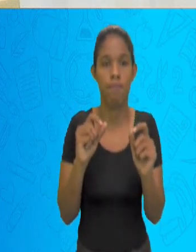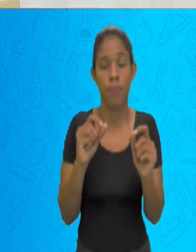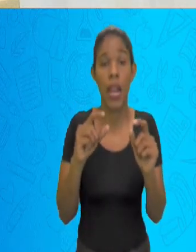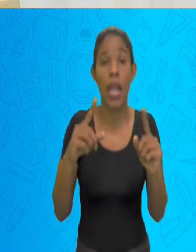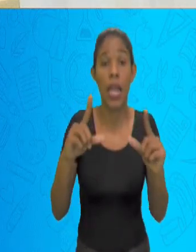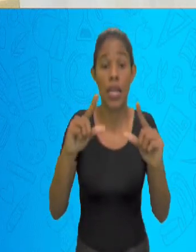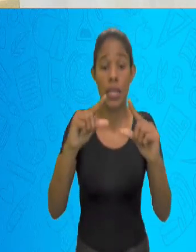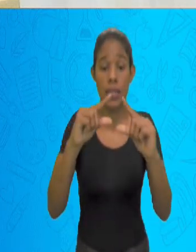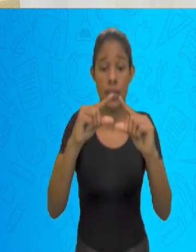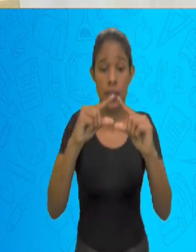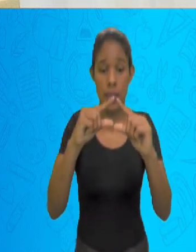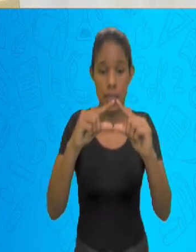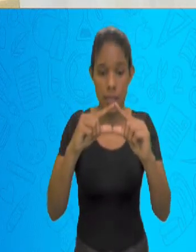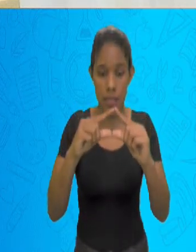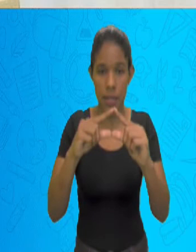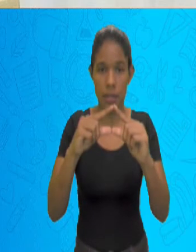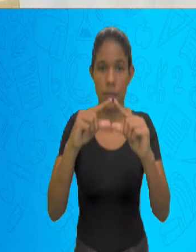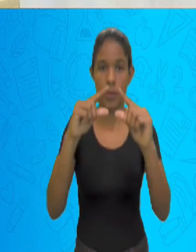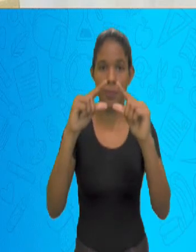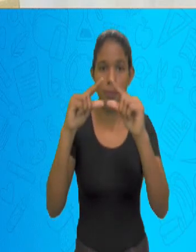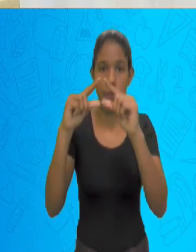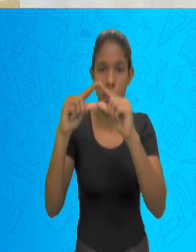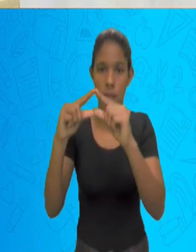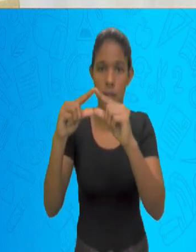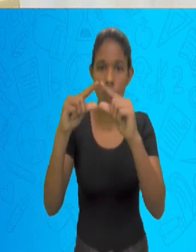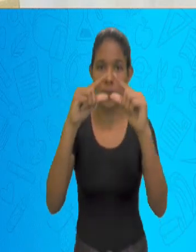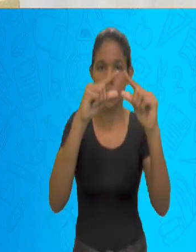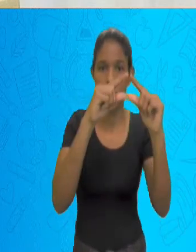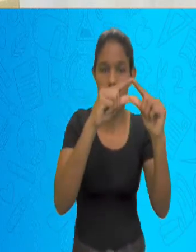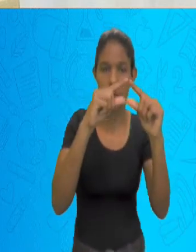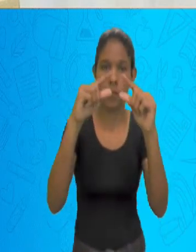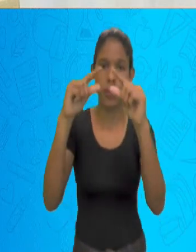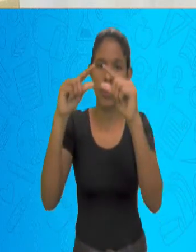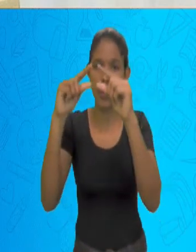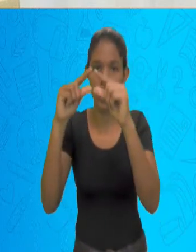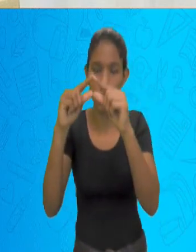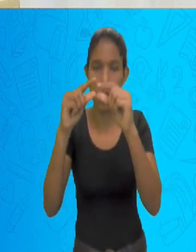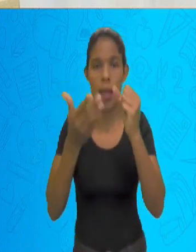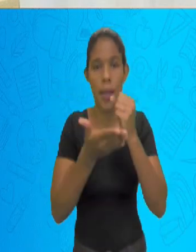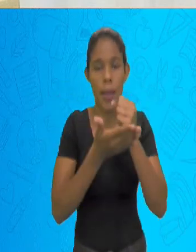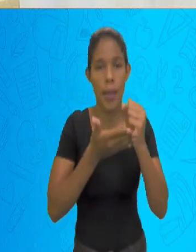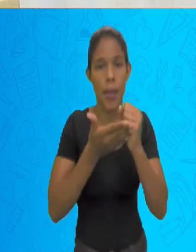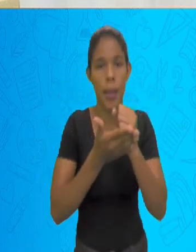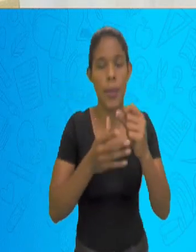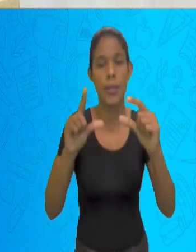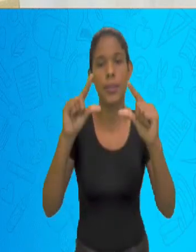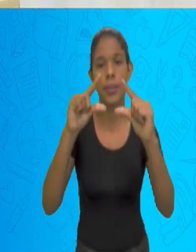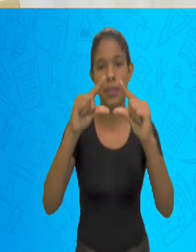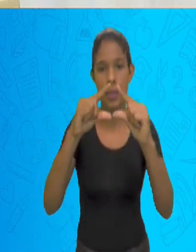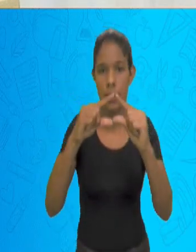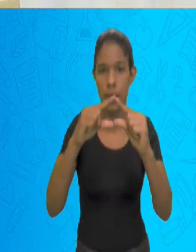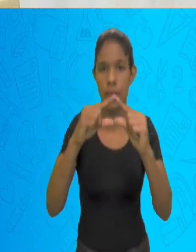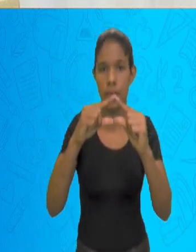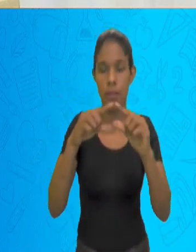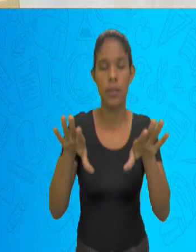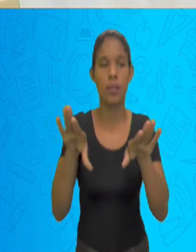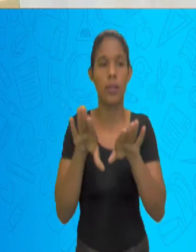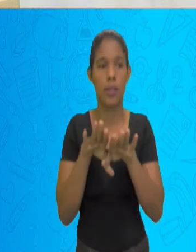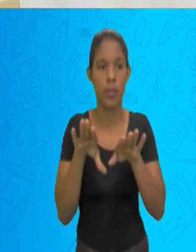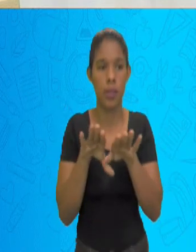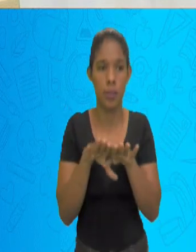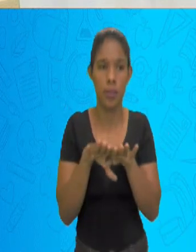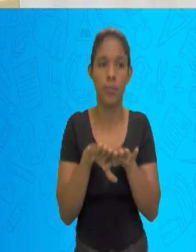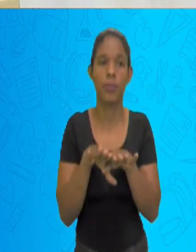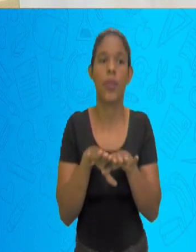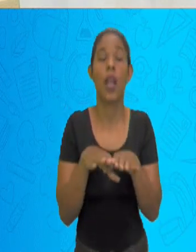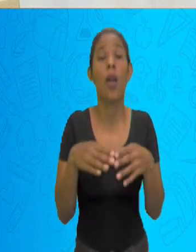sua base também é triangular. O que forma essa planificação aqui, quando eu monto ela e que faz ela